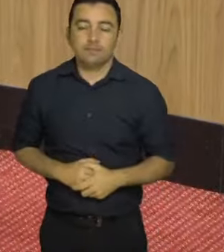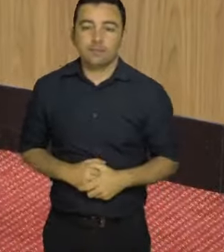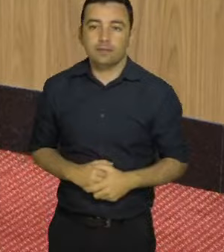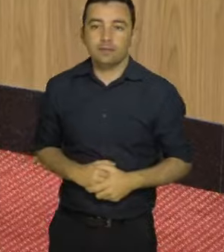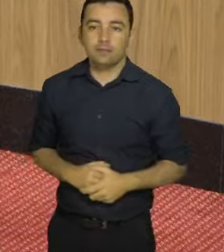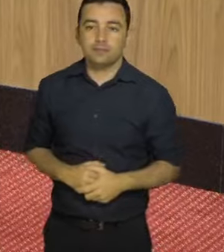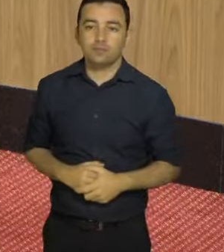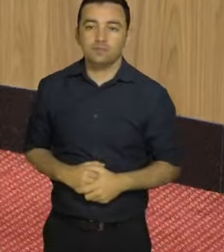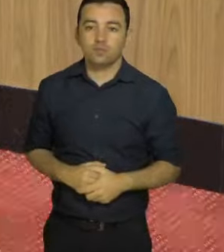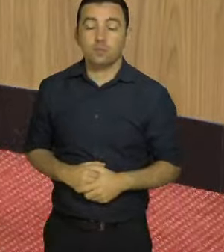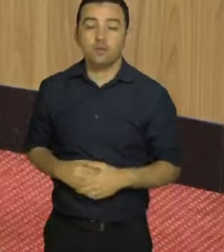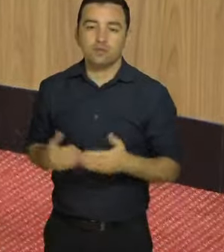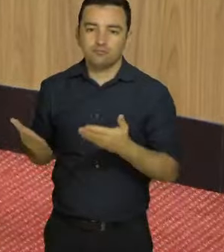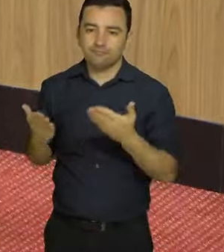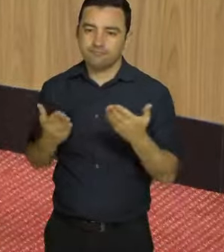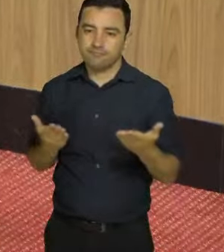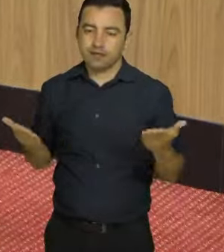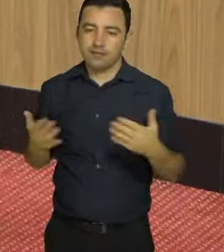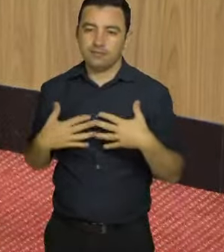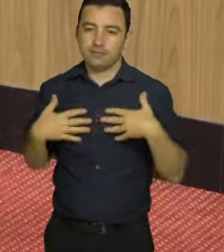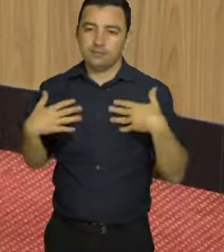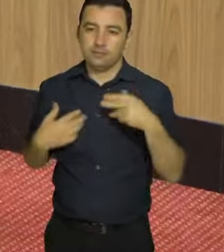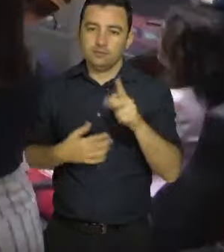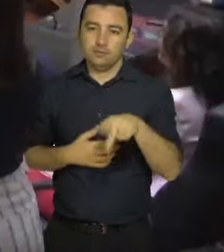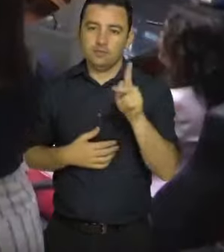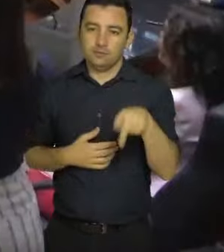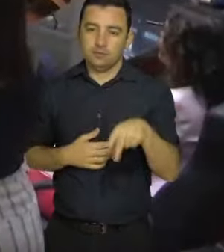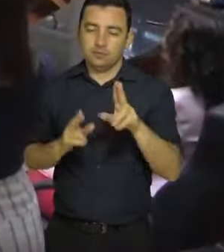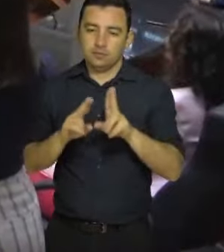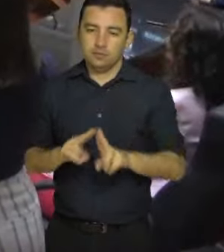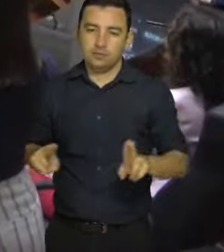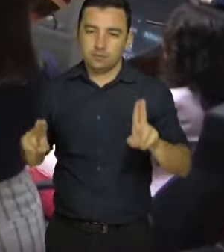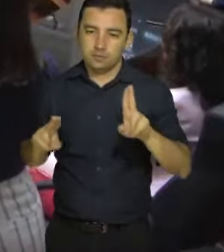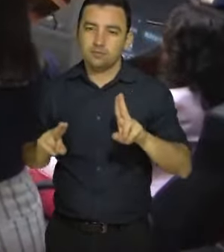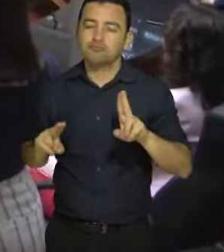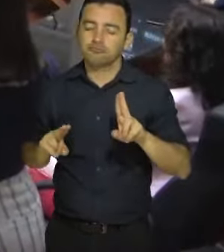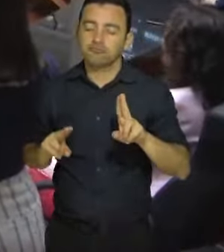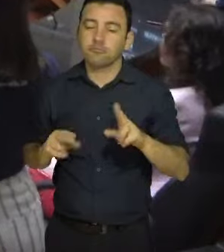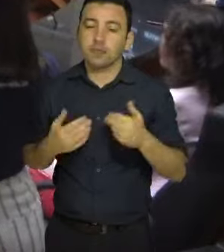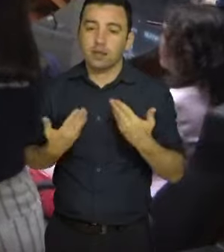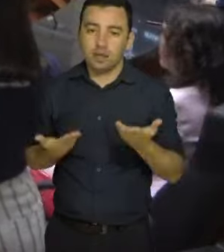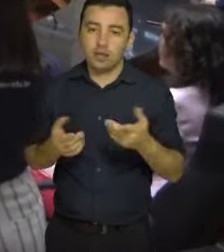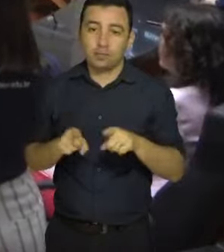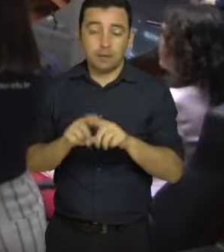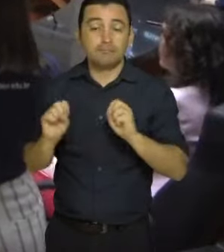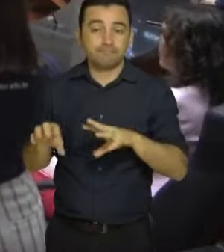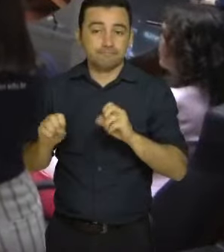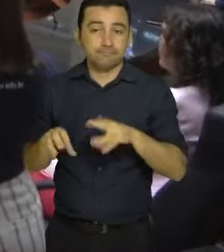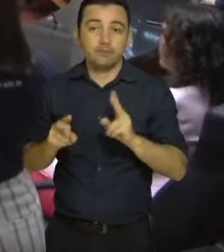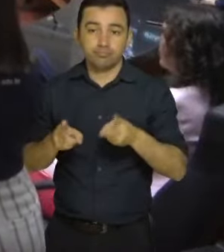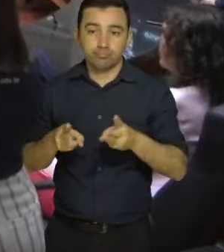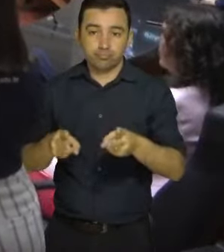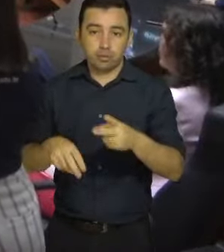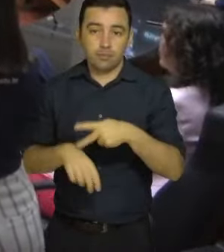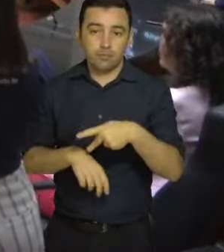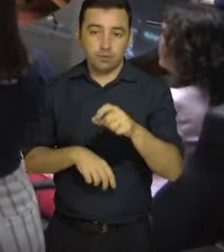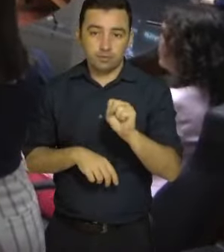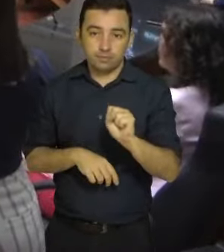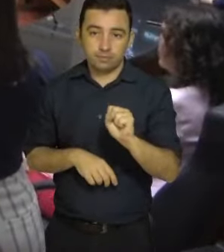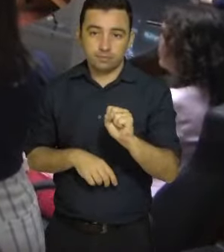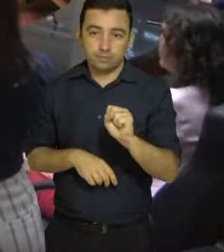Convidamos para receber a homenagem a professora titular da UFSC e docente do Corpo Permanente do Programa de Pós-Graduação